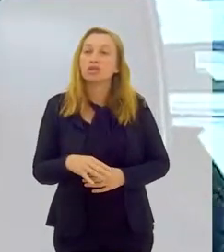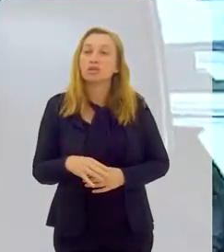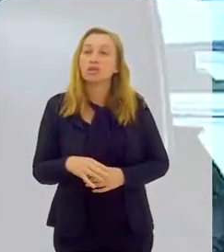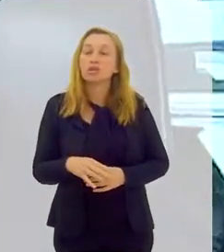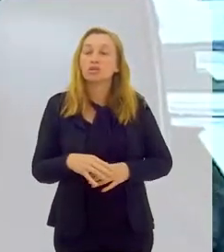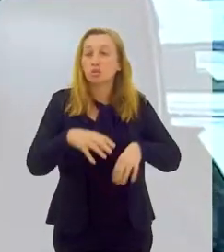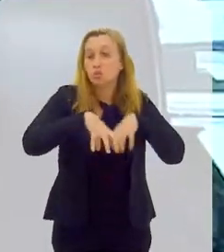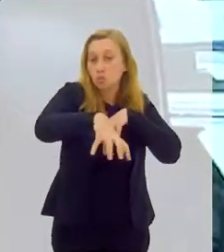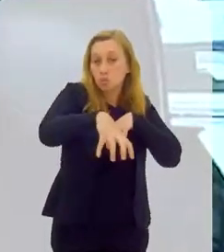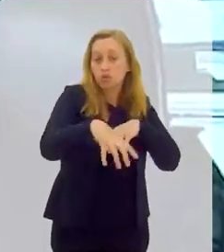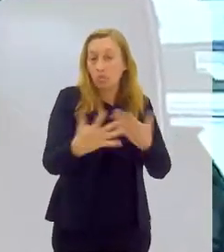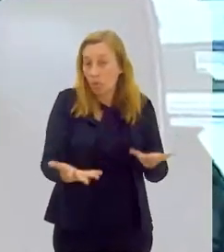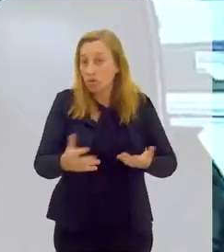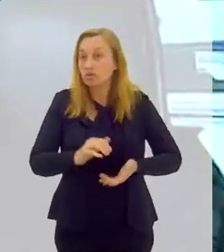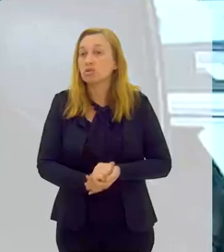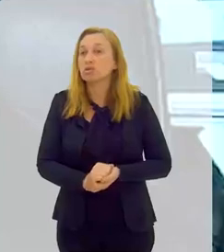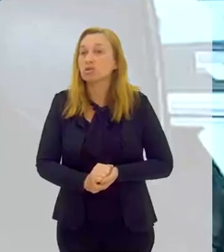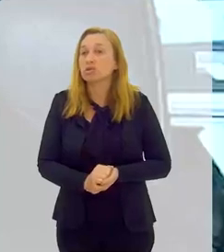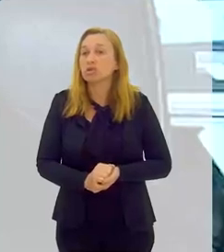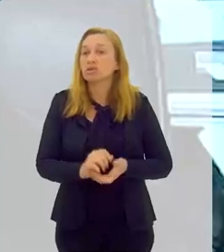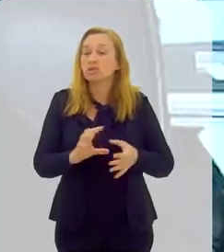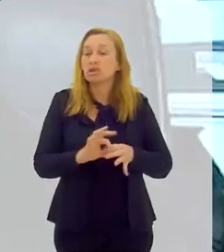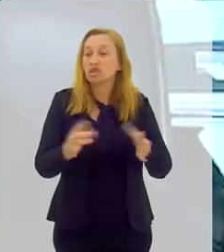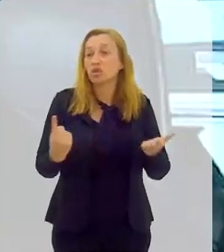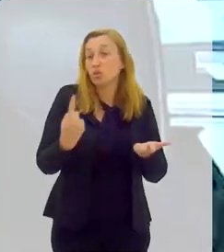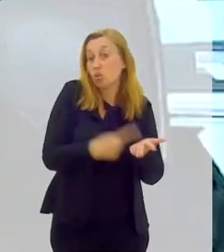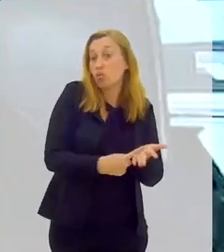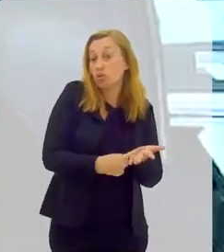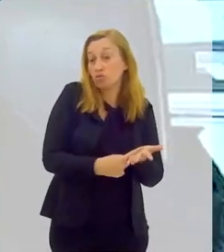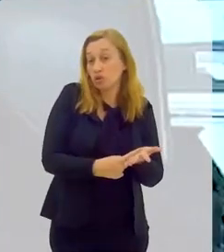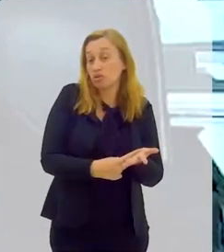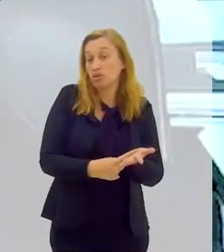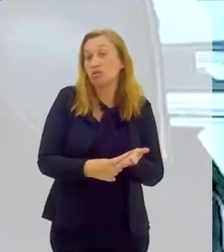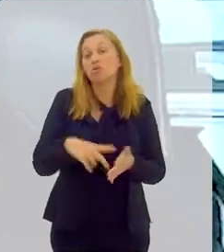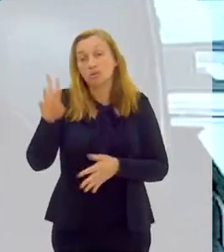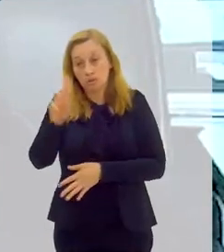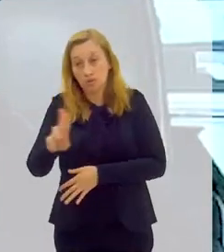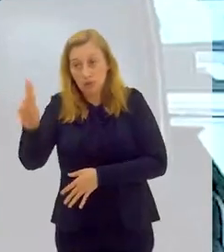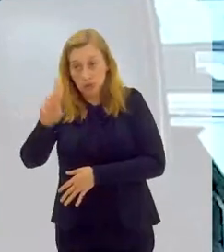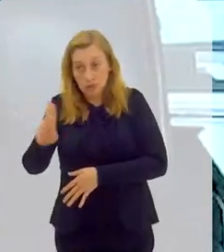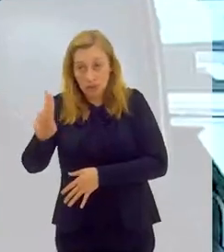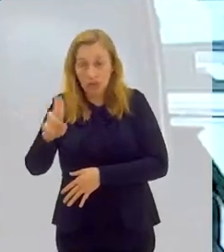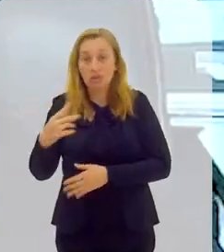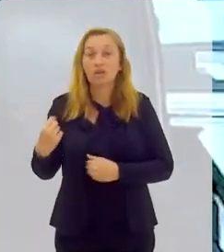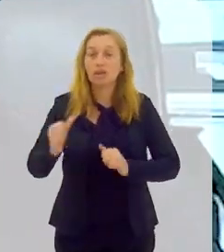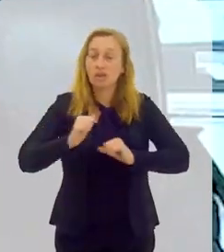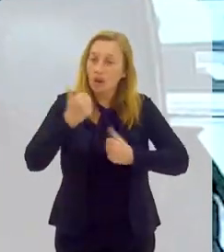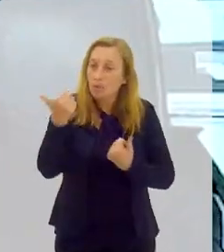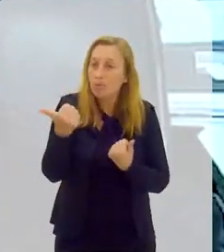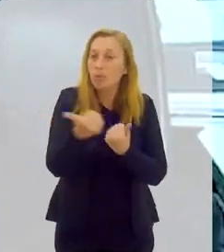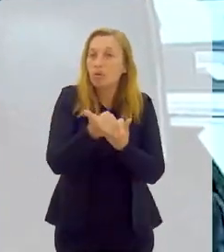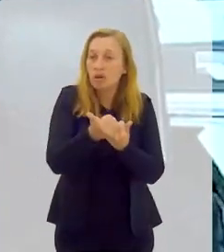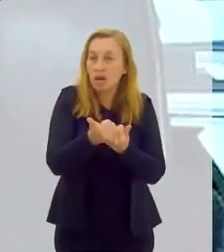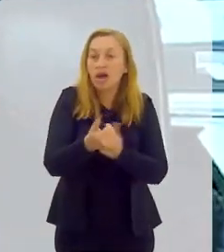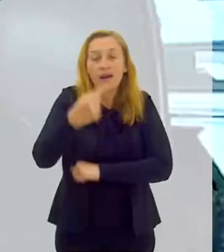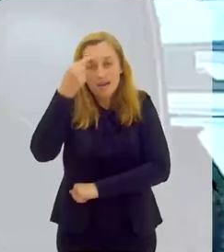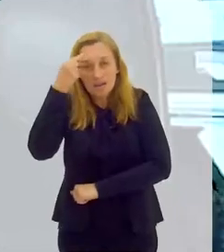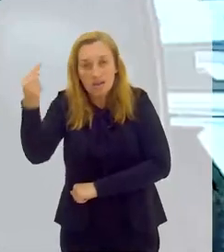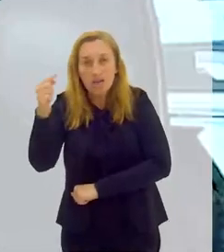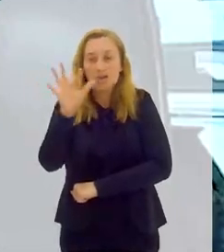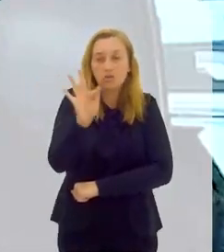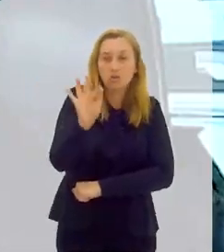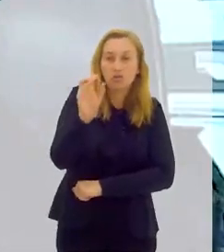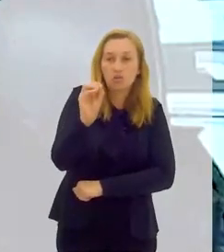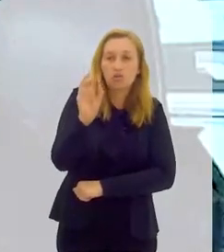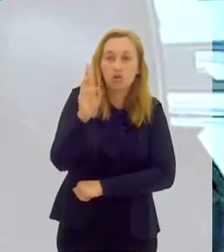vezes através do sistema online. E assim deixar o compromisso da UENF estar presente em tudo isso e apoiar a